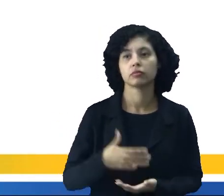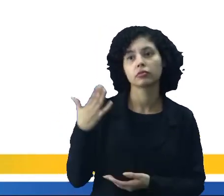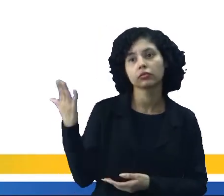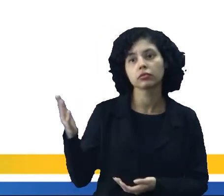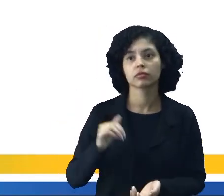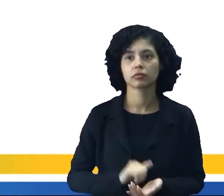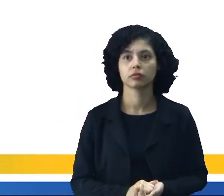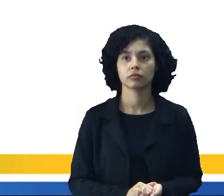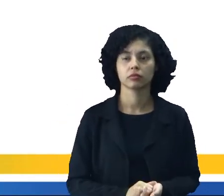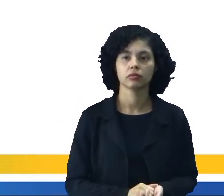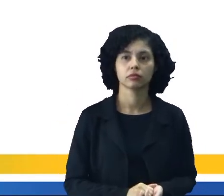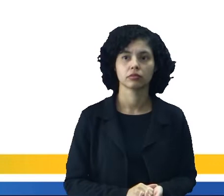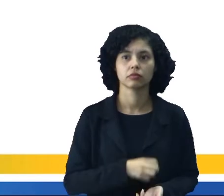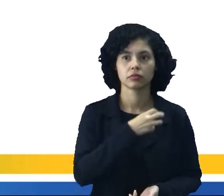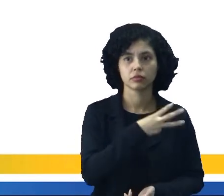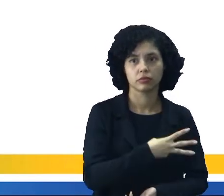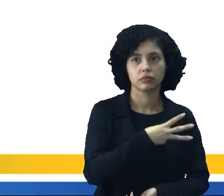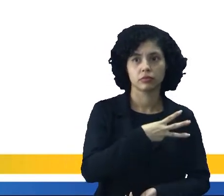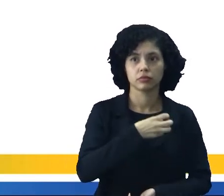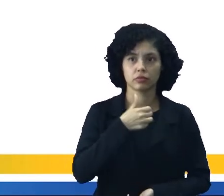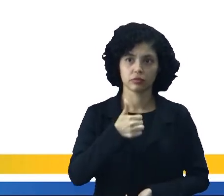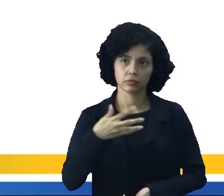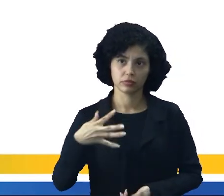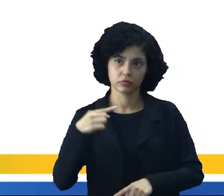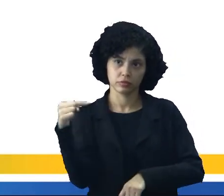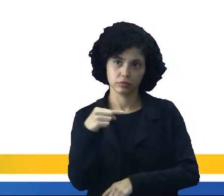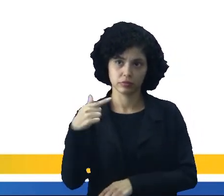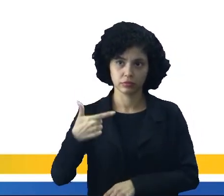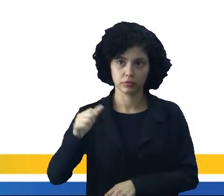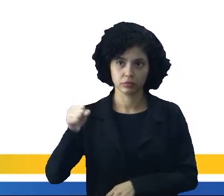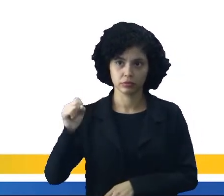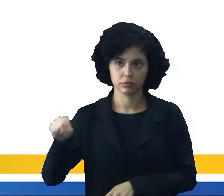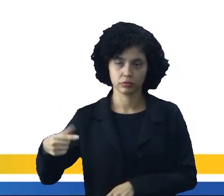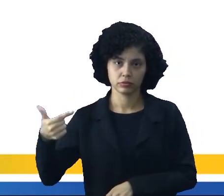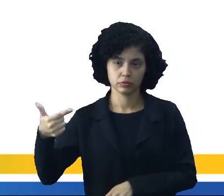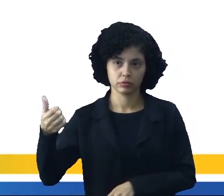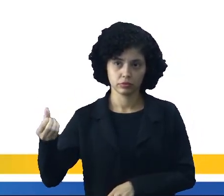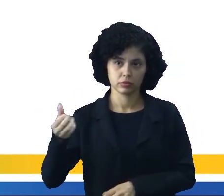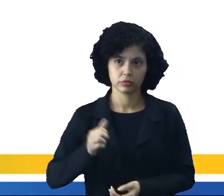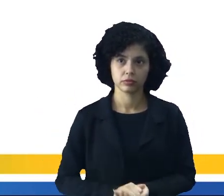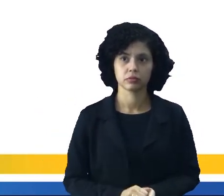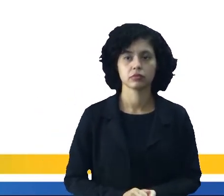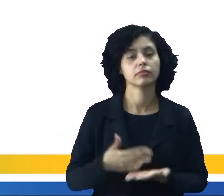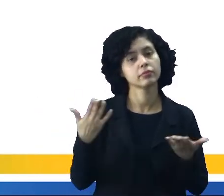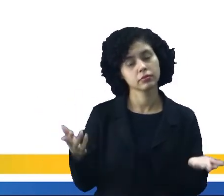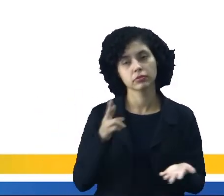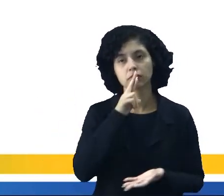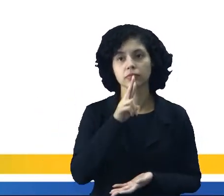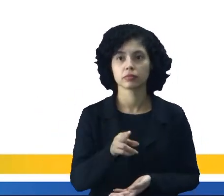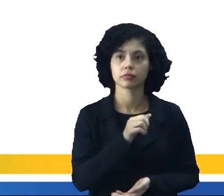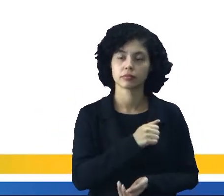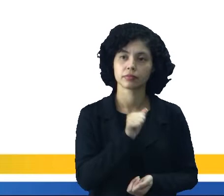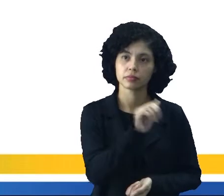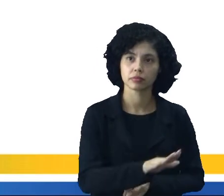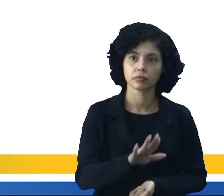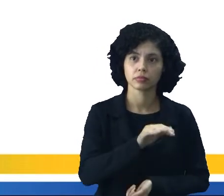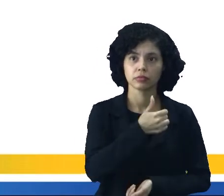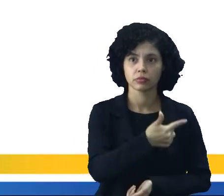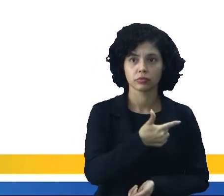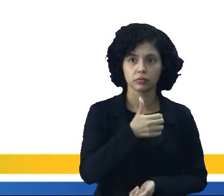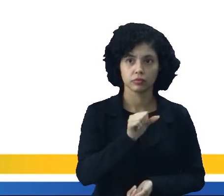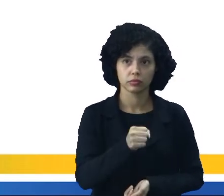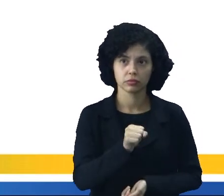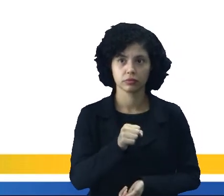então nós temos a área igual a 314 menos 28,6 logo a área que nós queremos saber